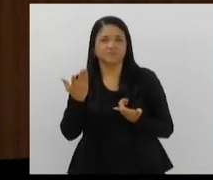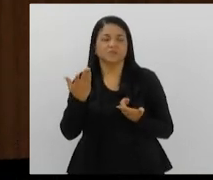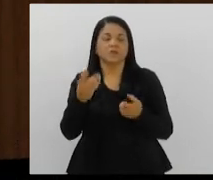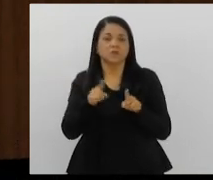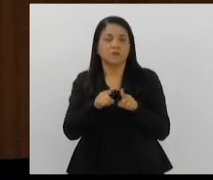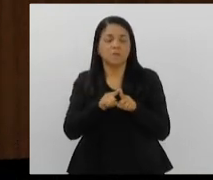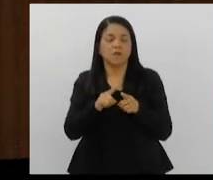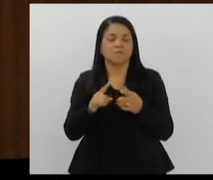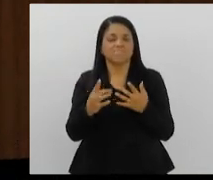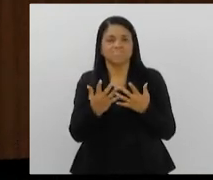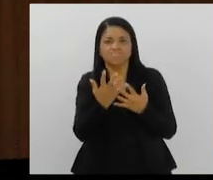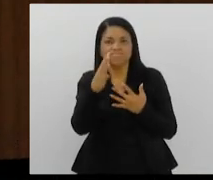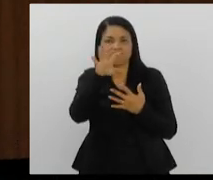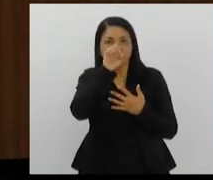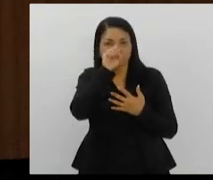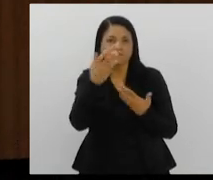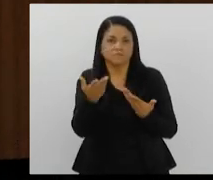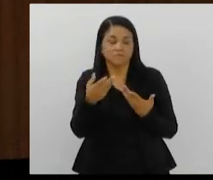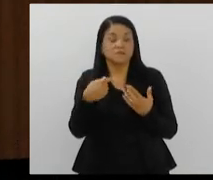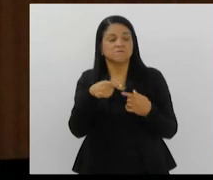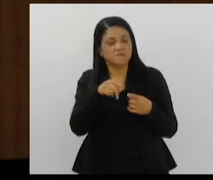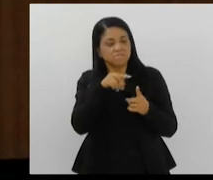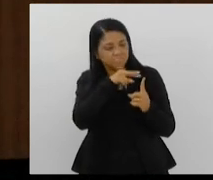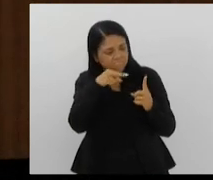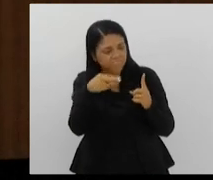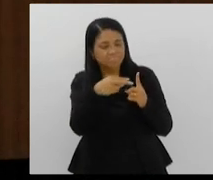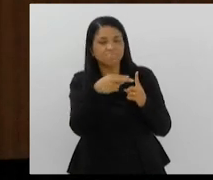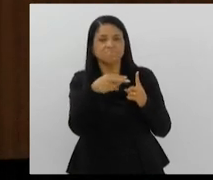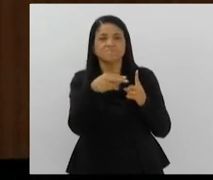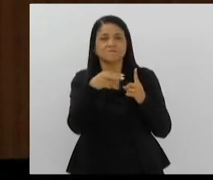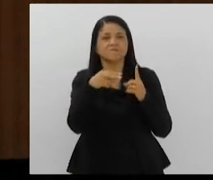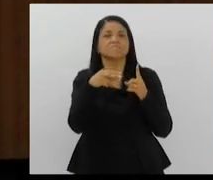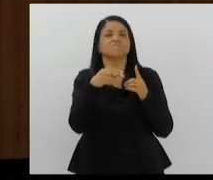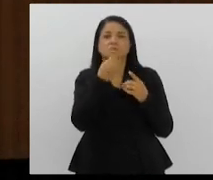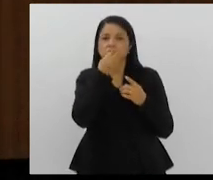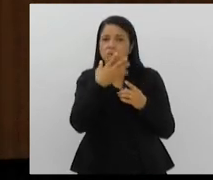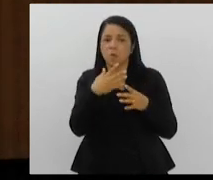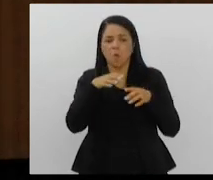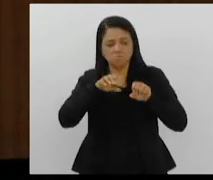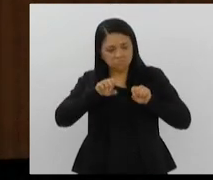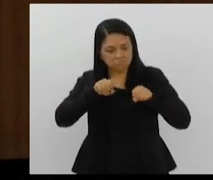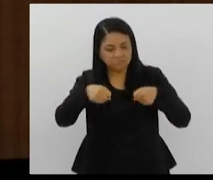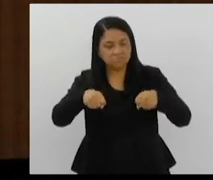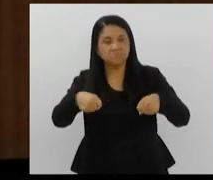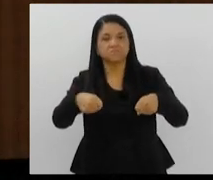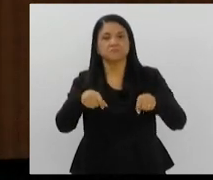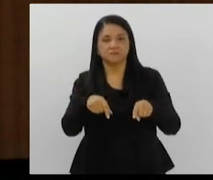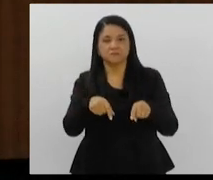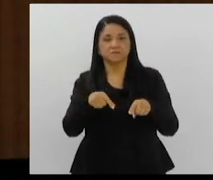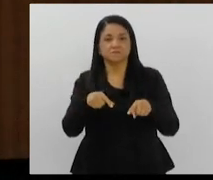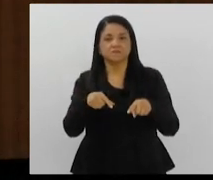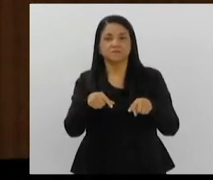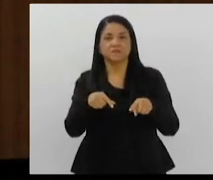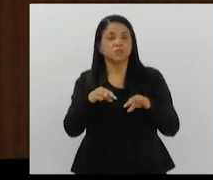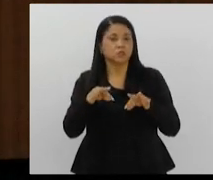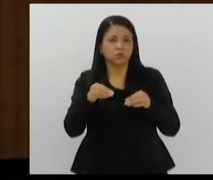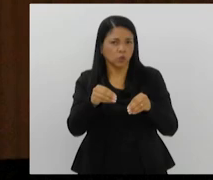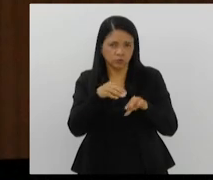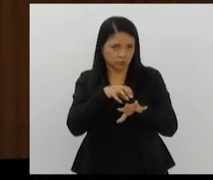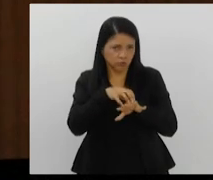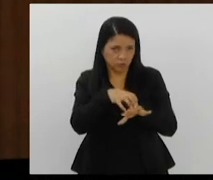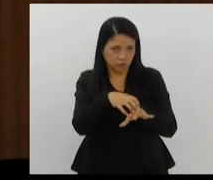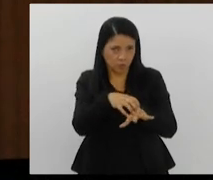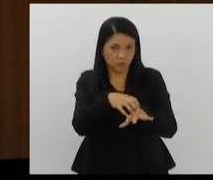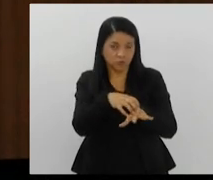criar um olhar específico em relação à questão das motos. Isso deve valer, claro, para todos os meios de transporte. Mas